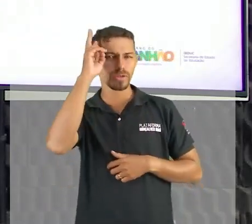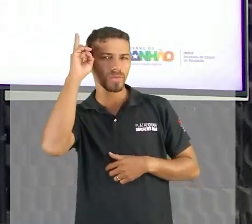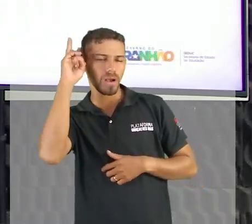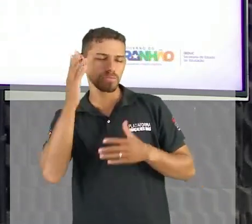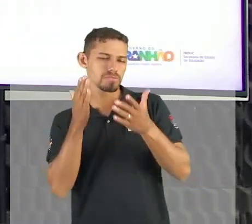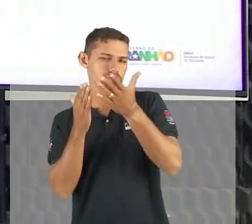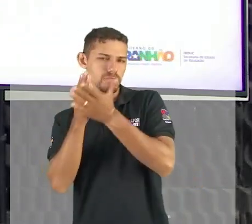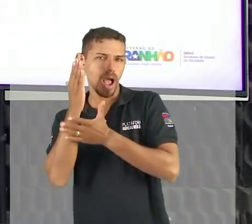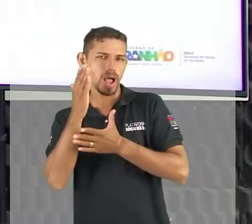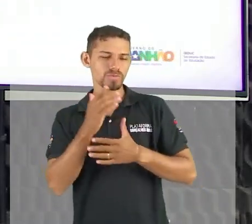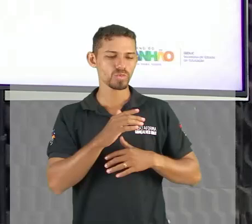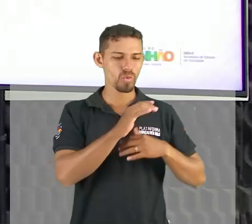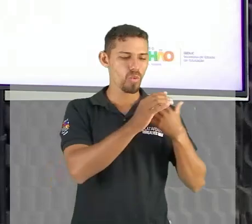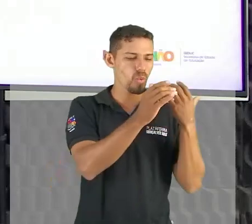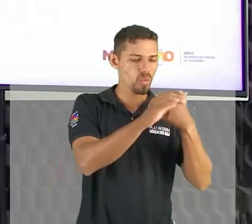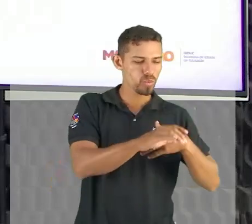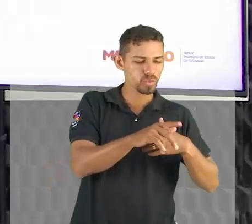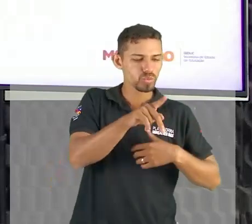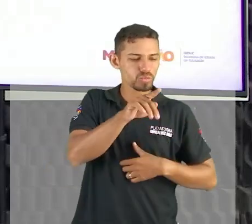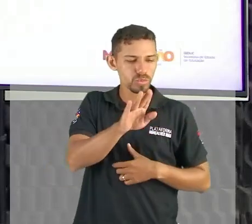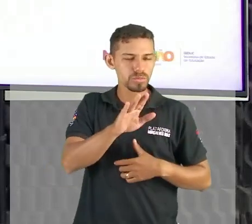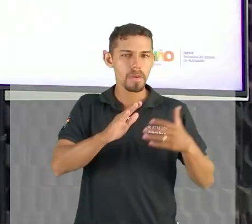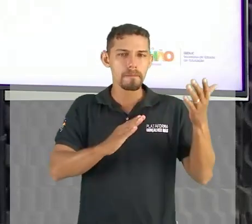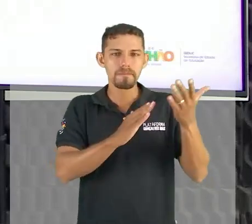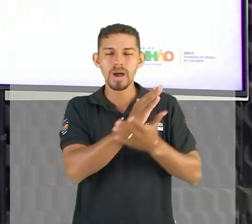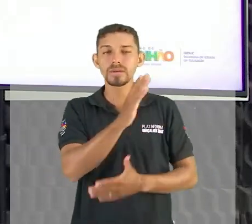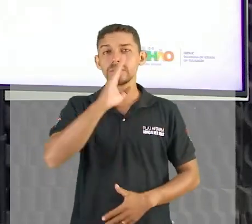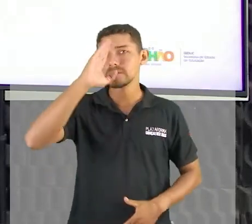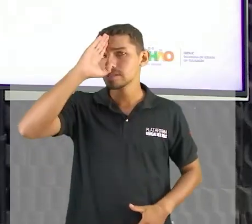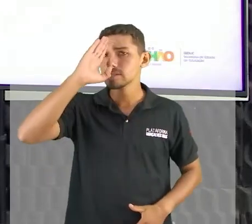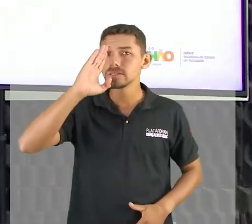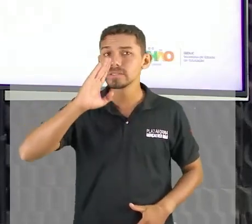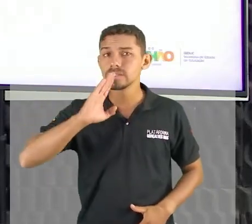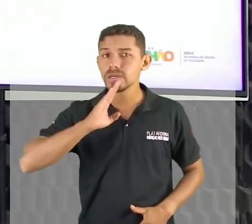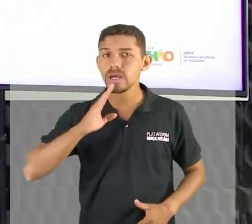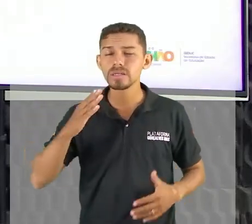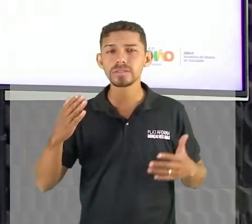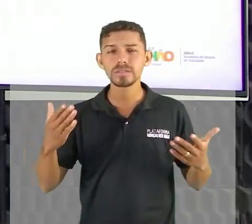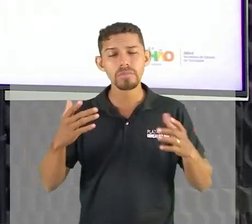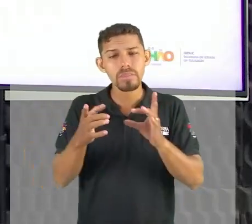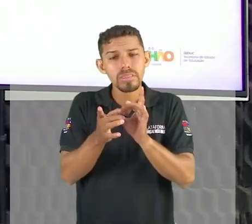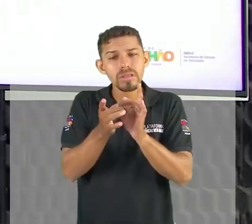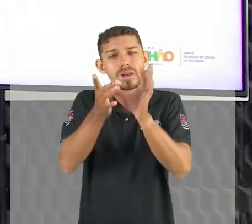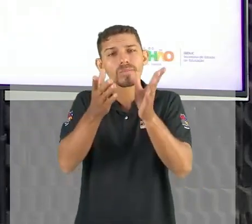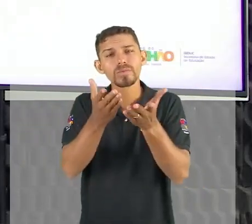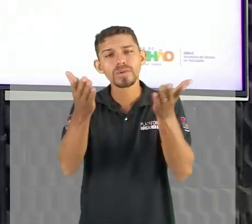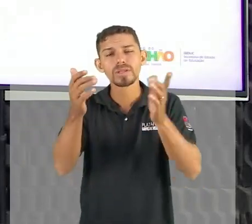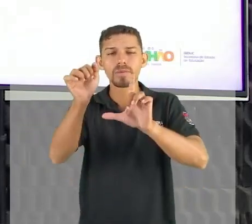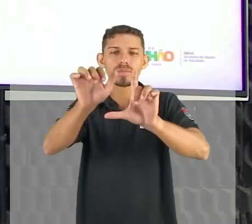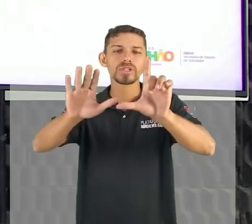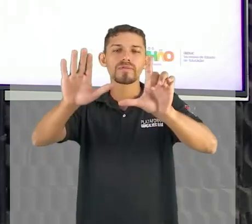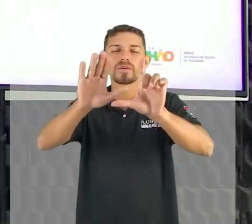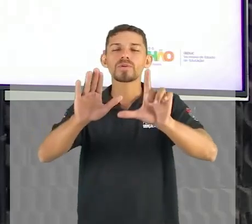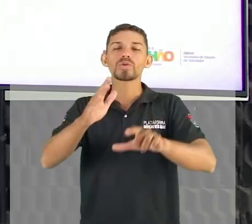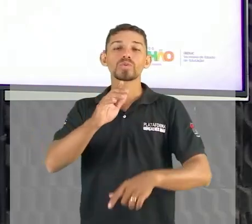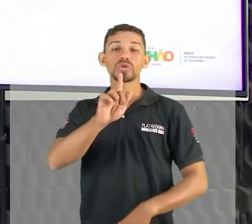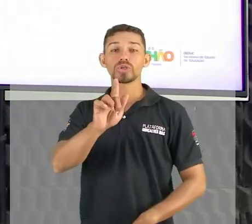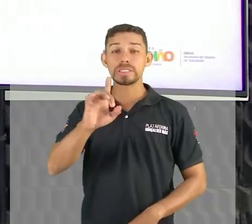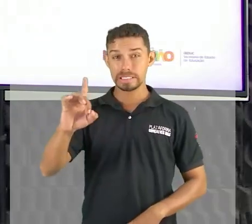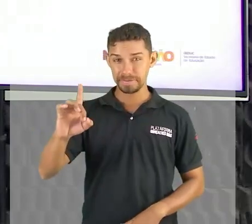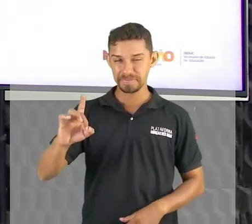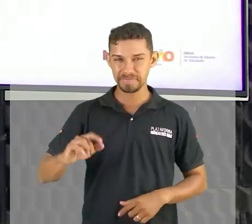você passar no concurso público tá de graça para você disponível na plataforma gonçalv dias tá